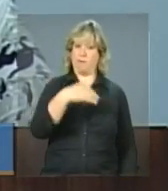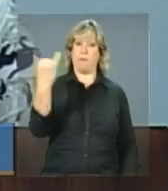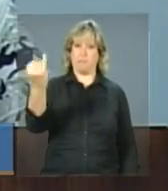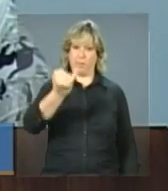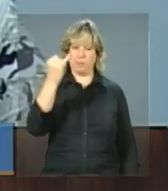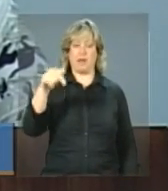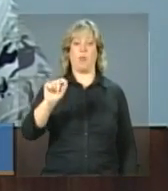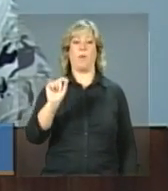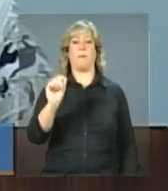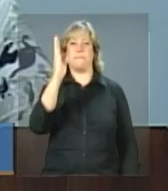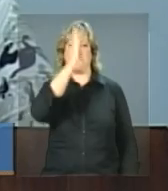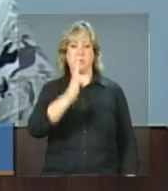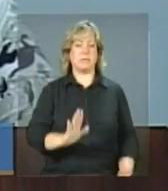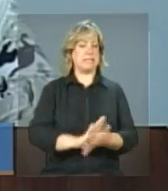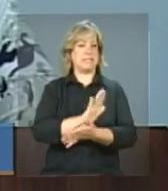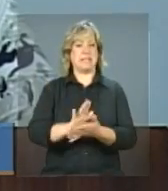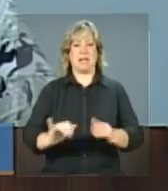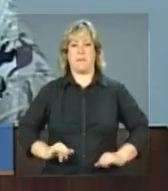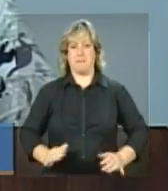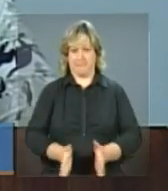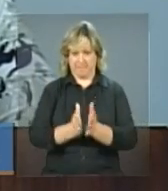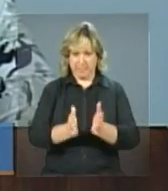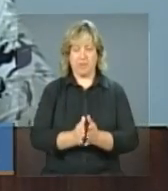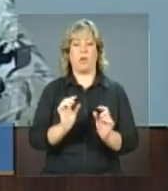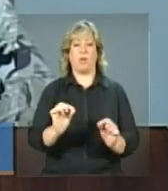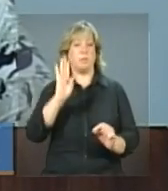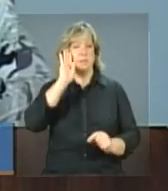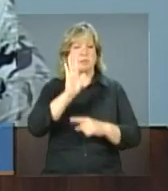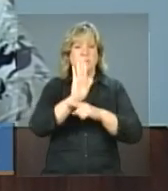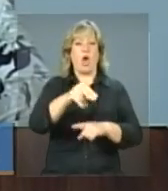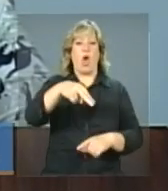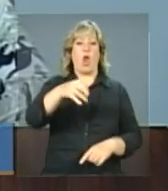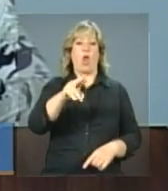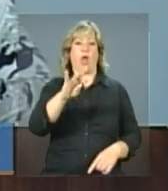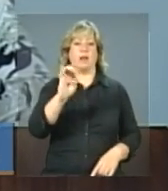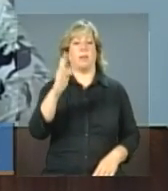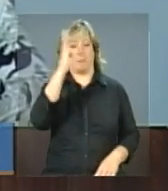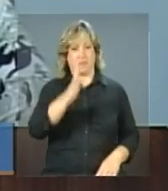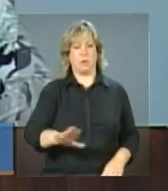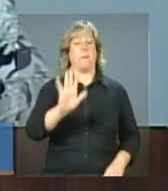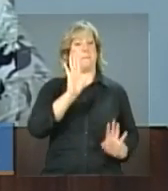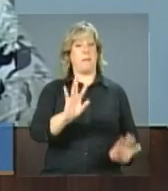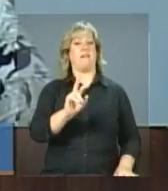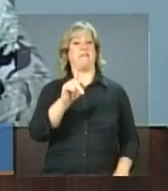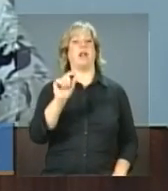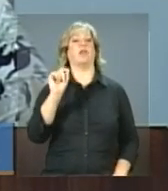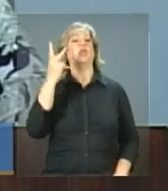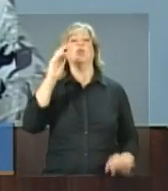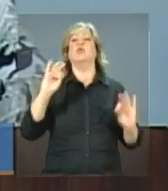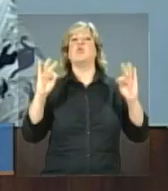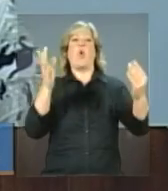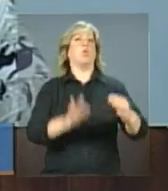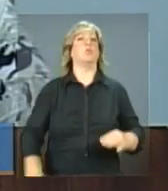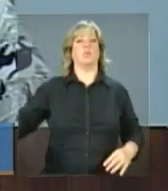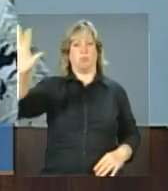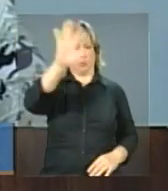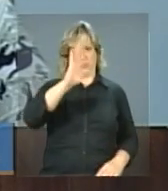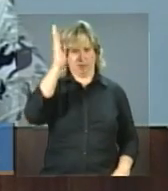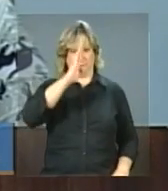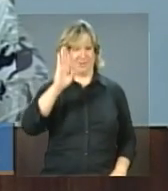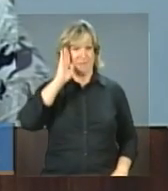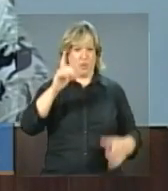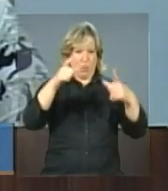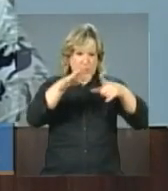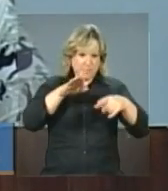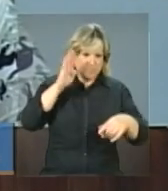Sem Miséria, em especial para o norte do Brasil, mas vai valer para todo o território nacional, concentrada no norte, mas